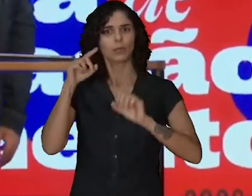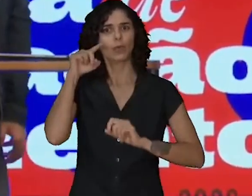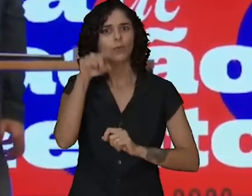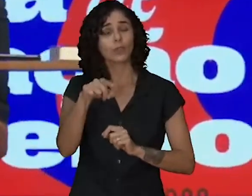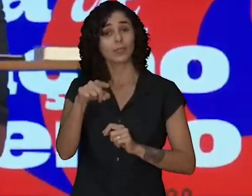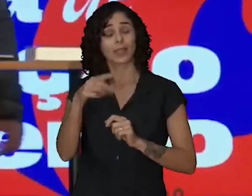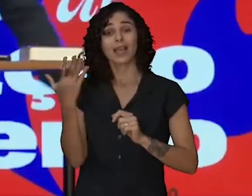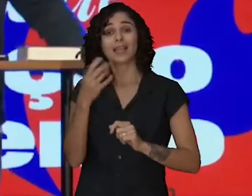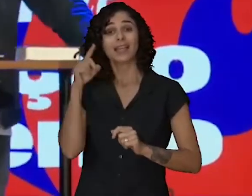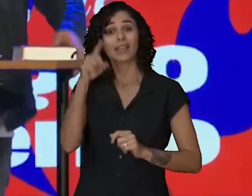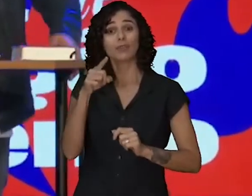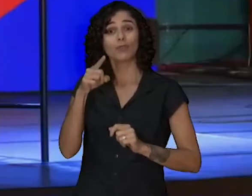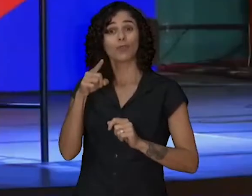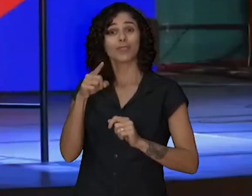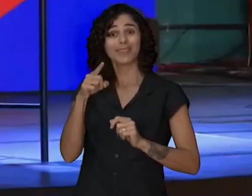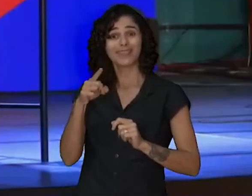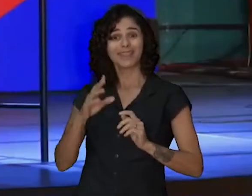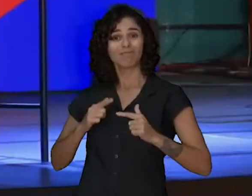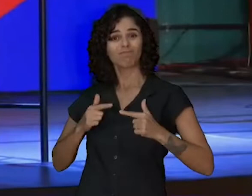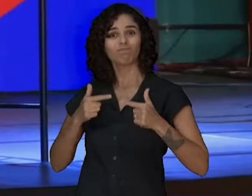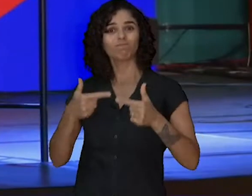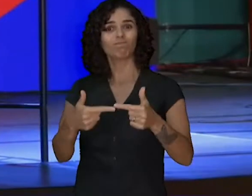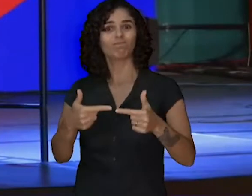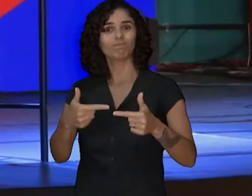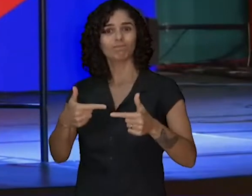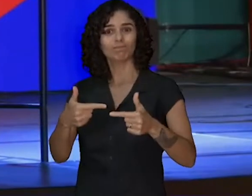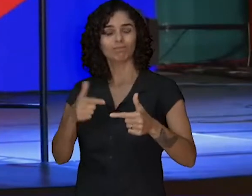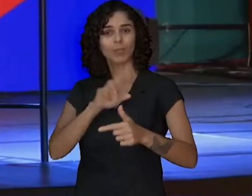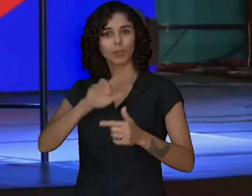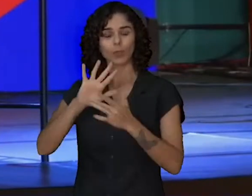no nome de Jesus.